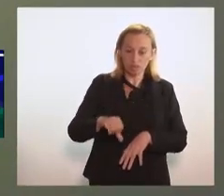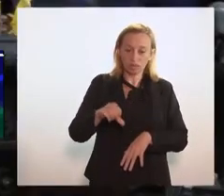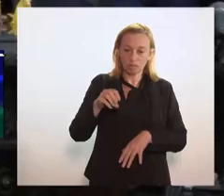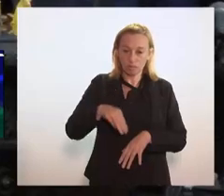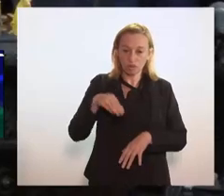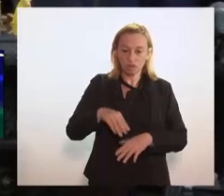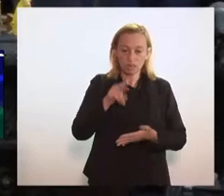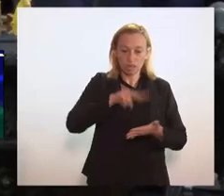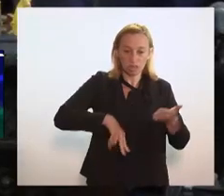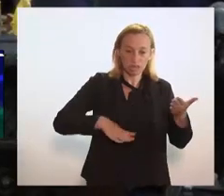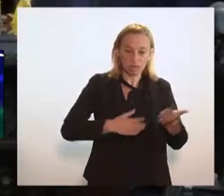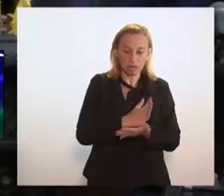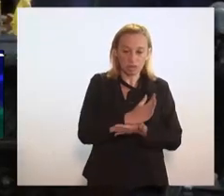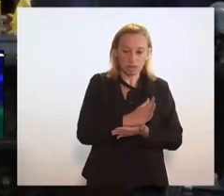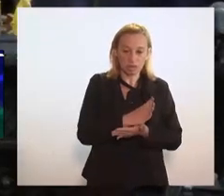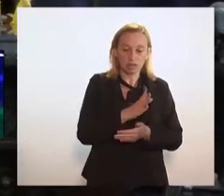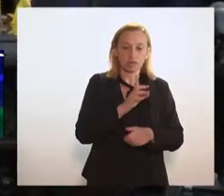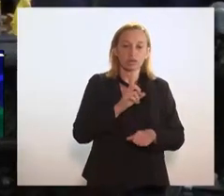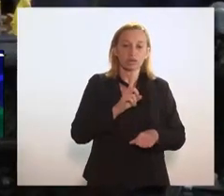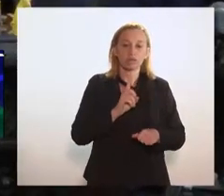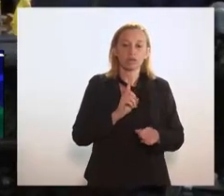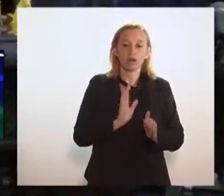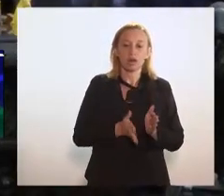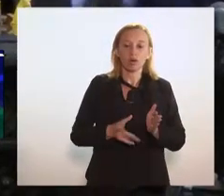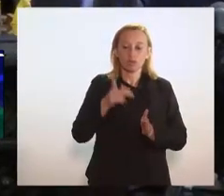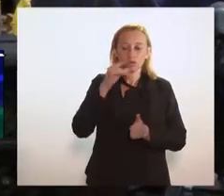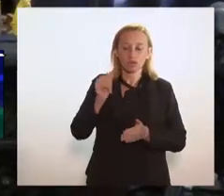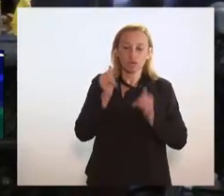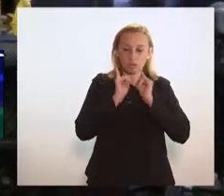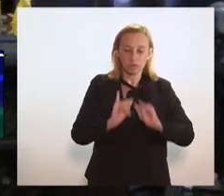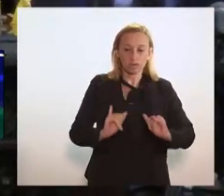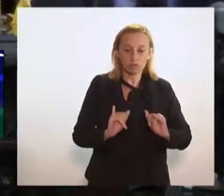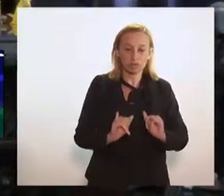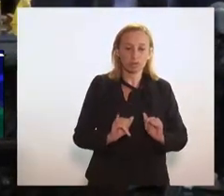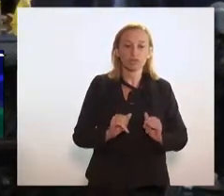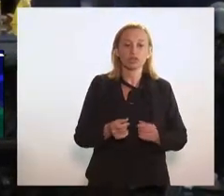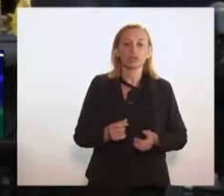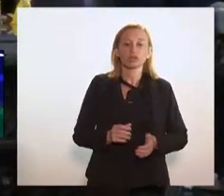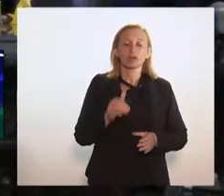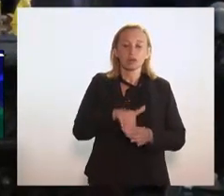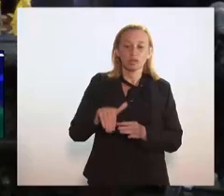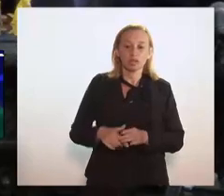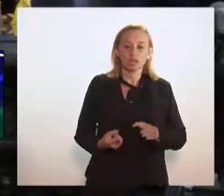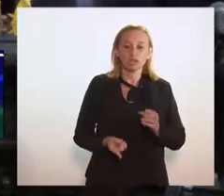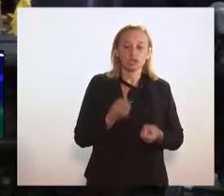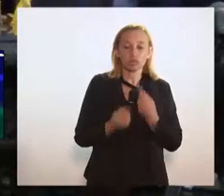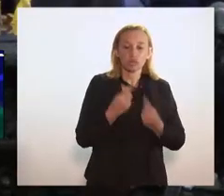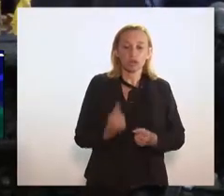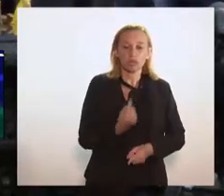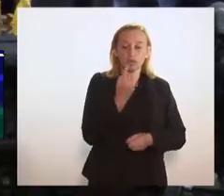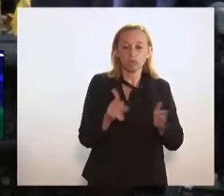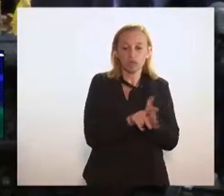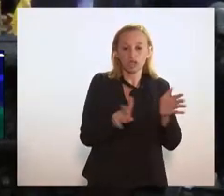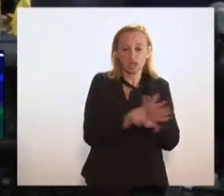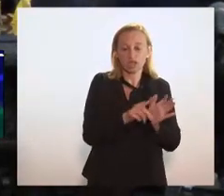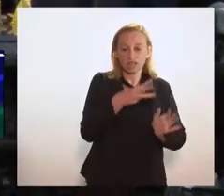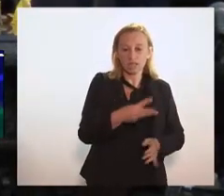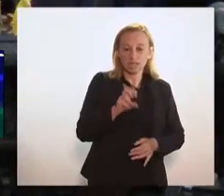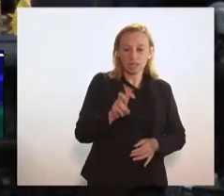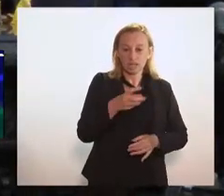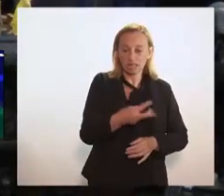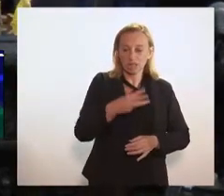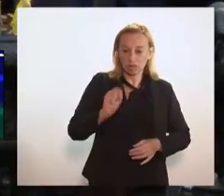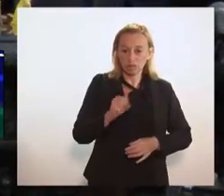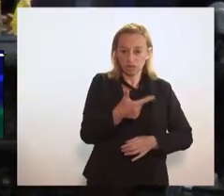15h59. Lida e aprovada a ata, passa-se à ordem do dia. Anuncio, em regime de urgência, em votação e discussão única, projeto de lei